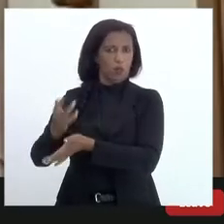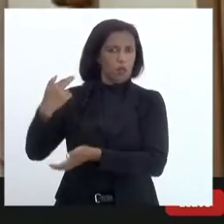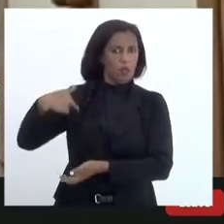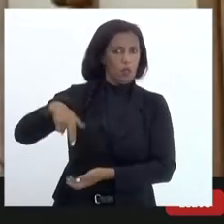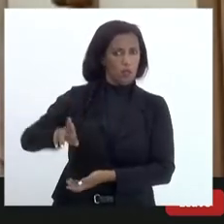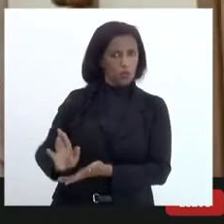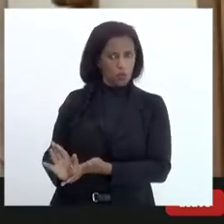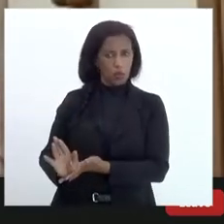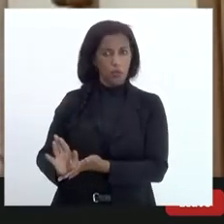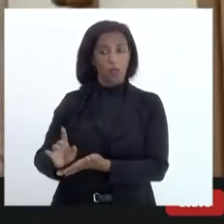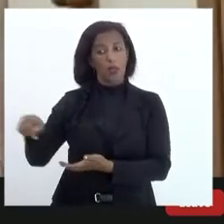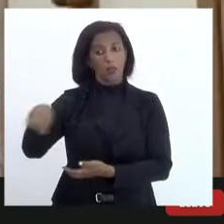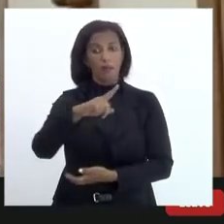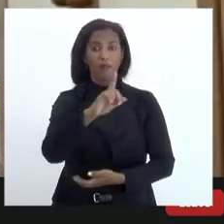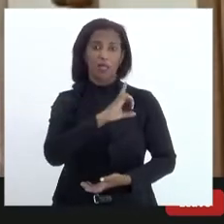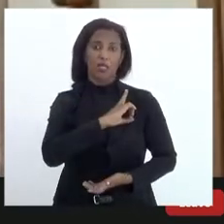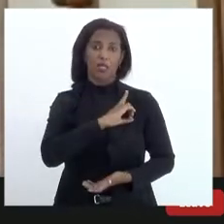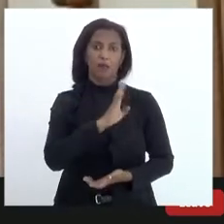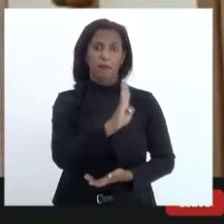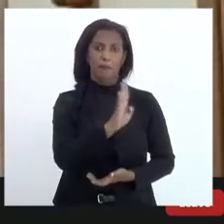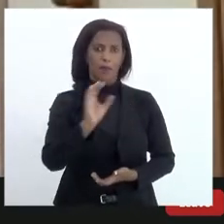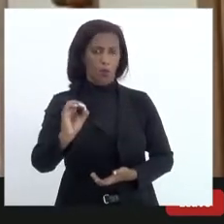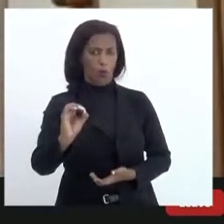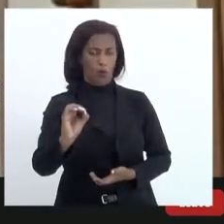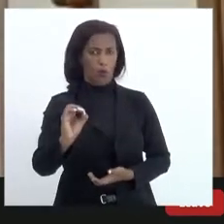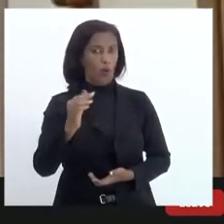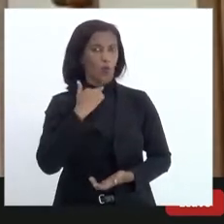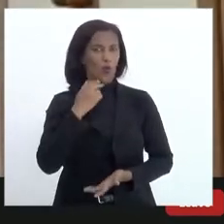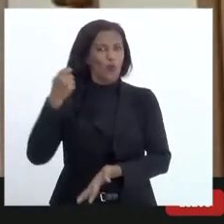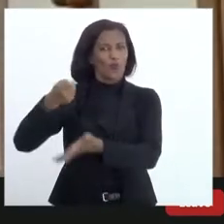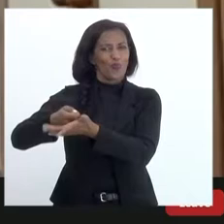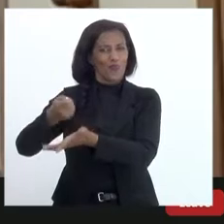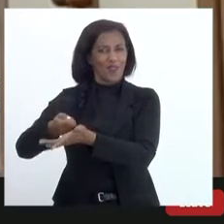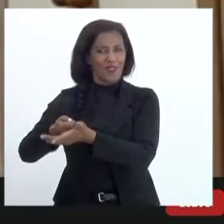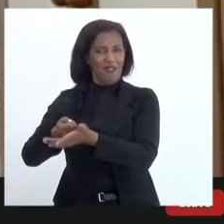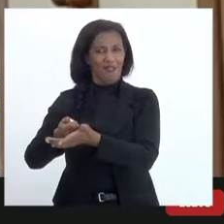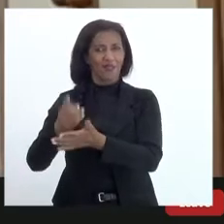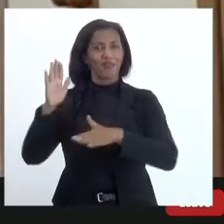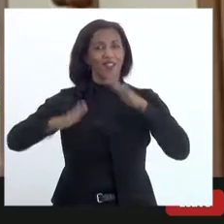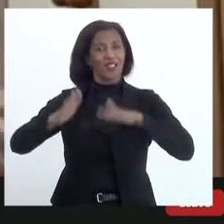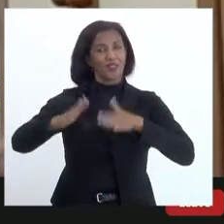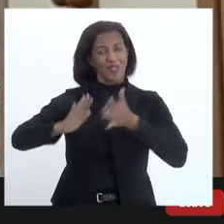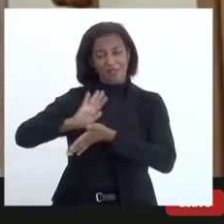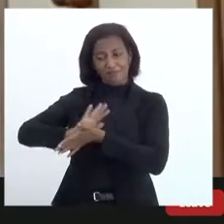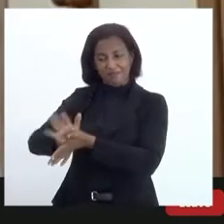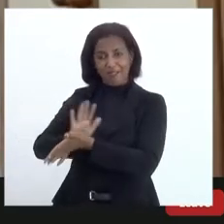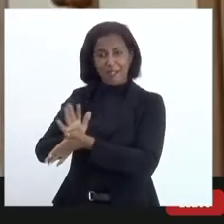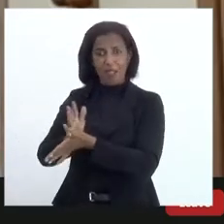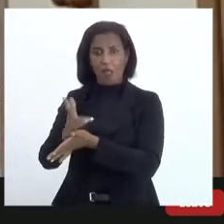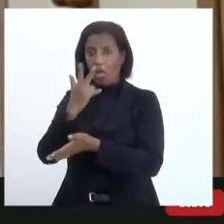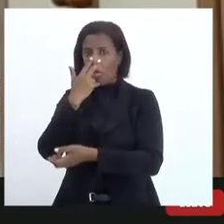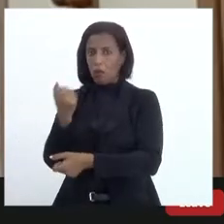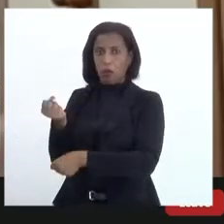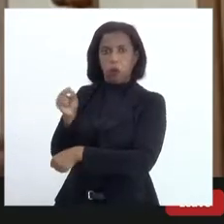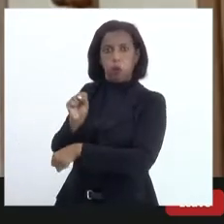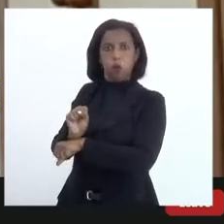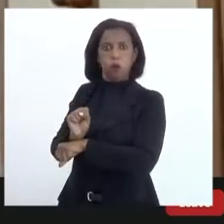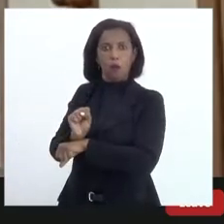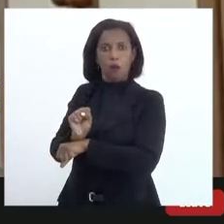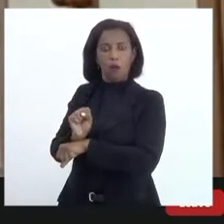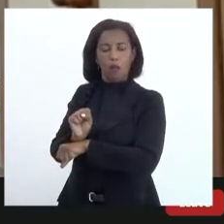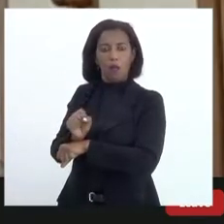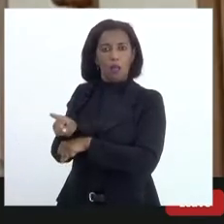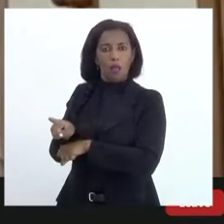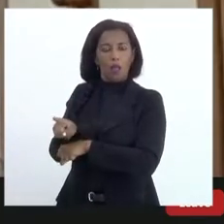faça um registro de ocorrência, porque o racismo, muitas vezes, ele paralisa antes, ele